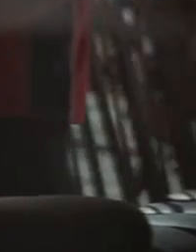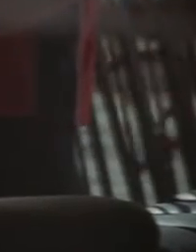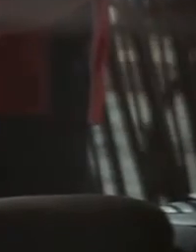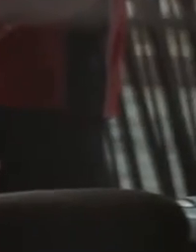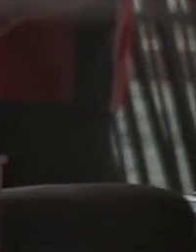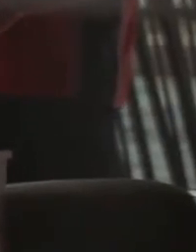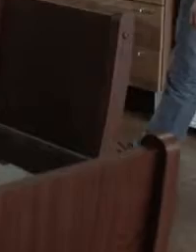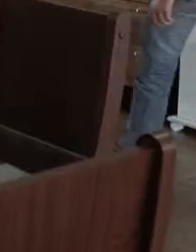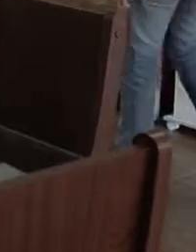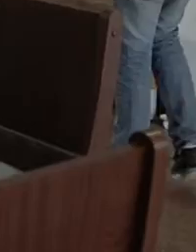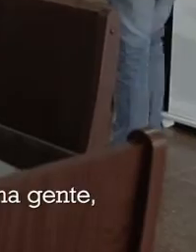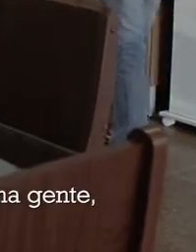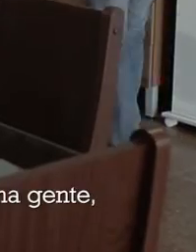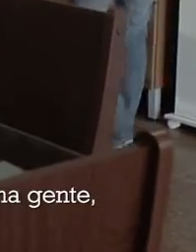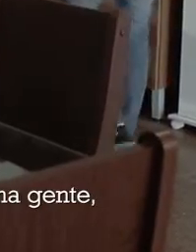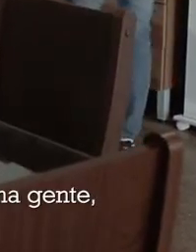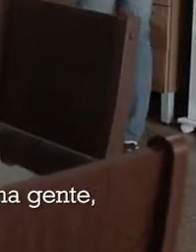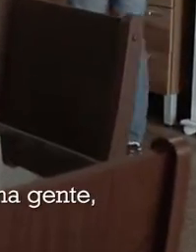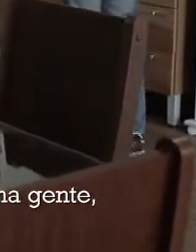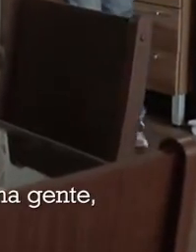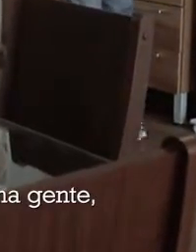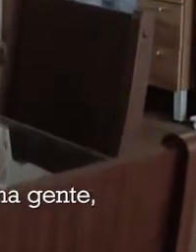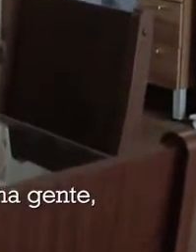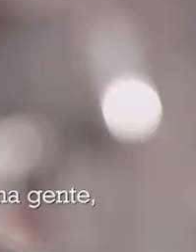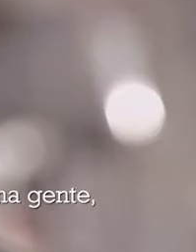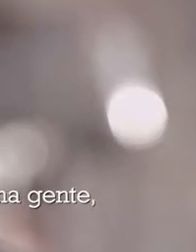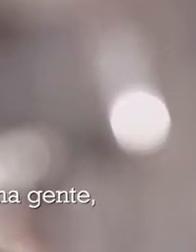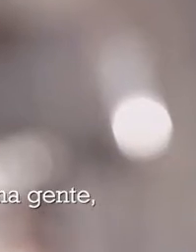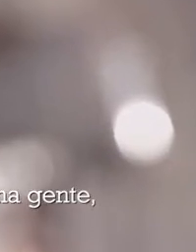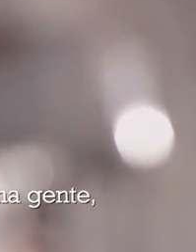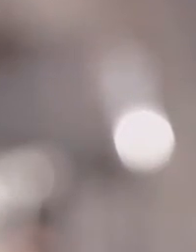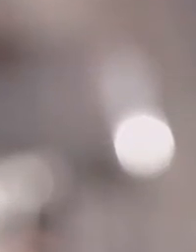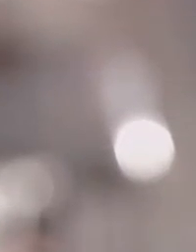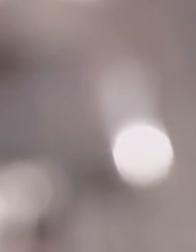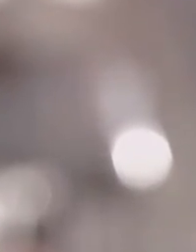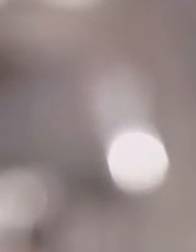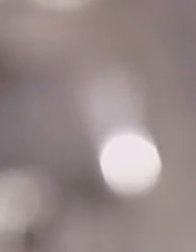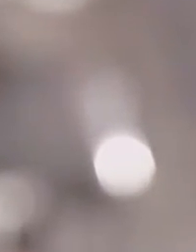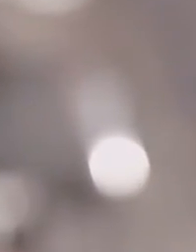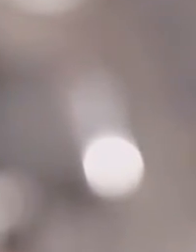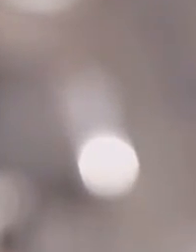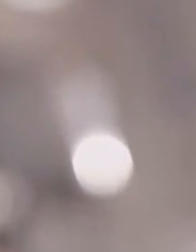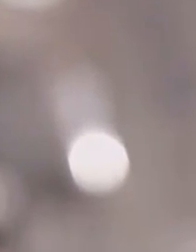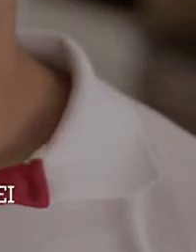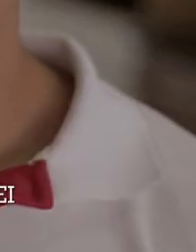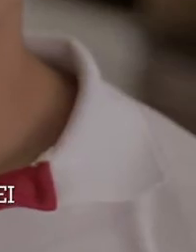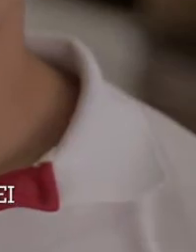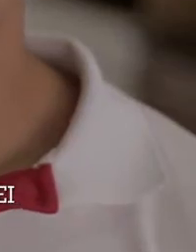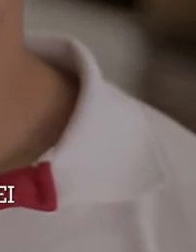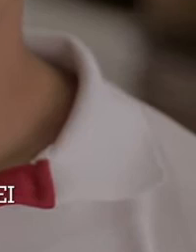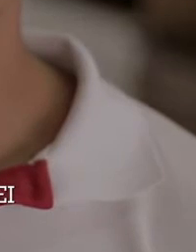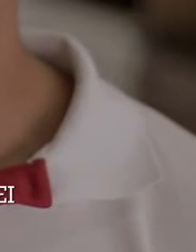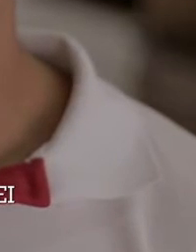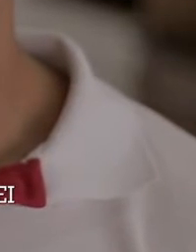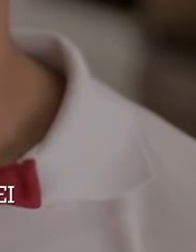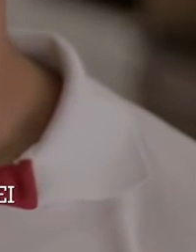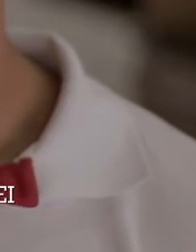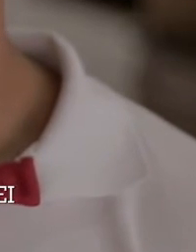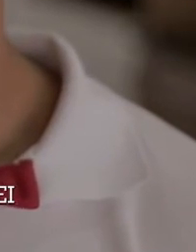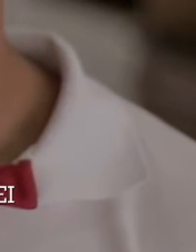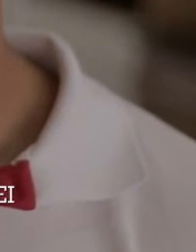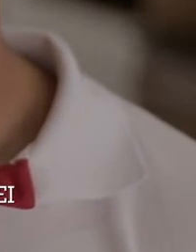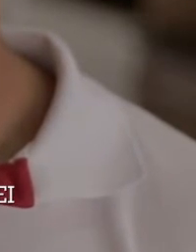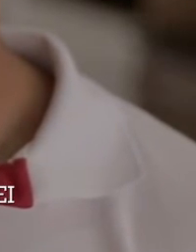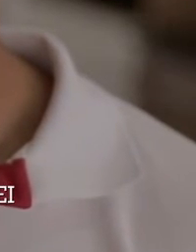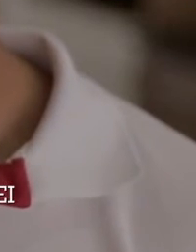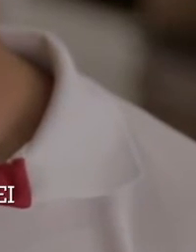vendas começou a aumentar muito. Os fornecedores foram criando confiança na gente, a gente foi dando crédito na praça e aí a gente sentiu a necessidade já de